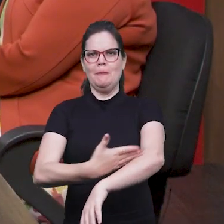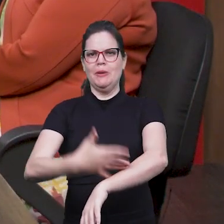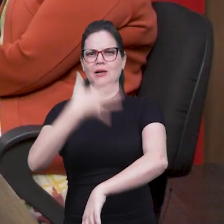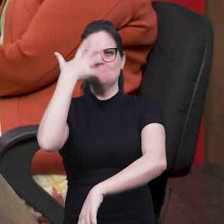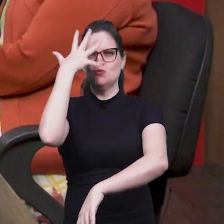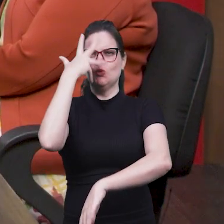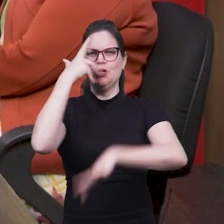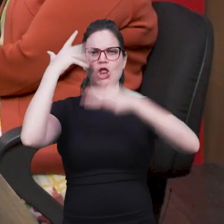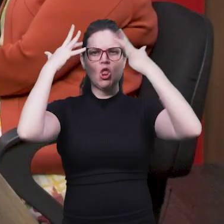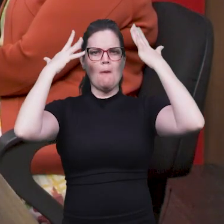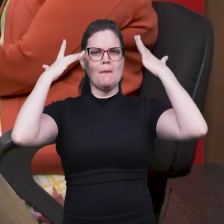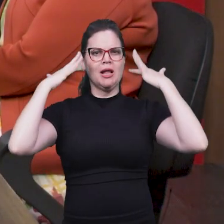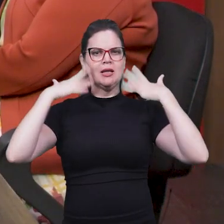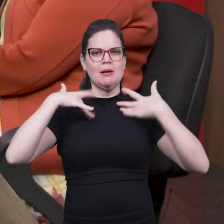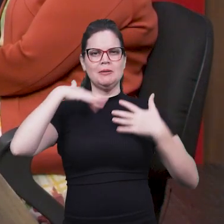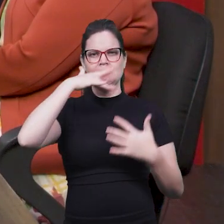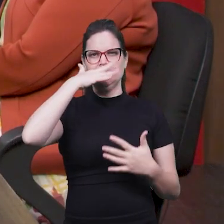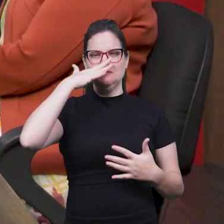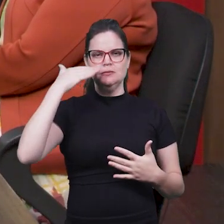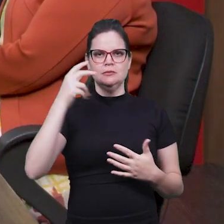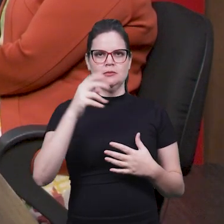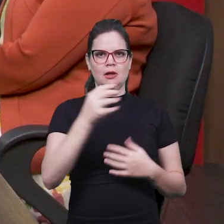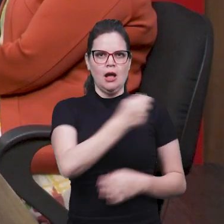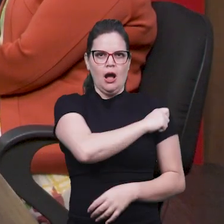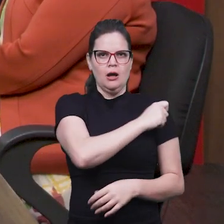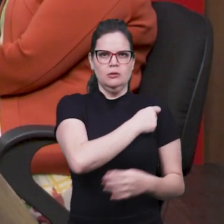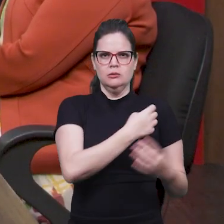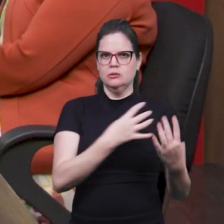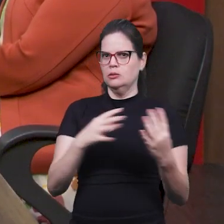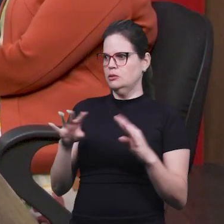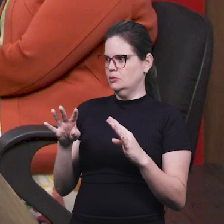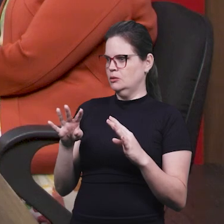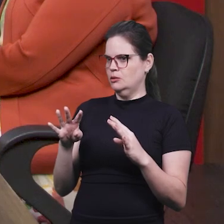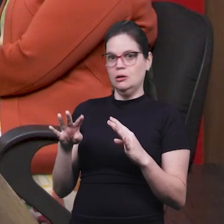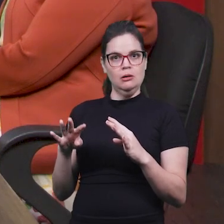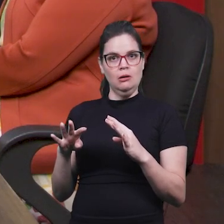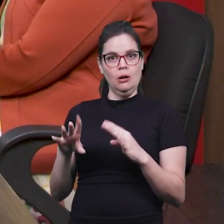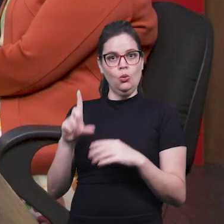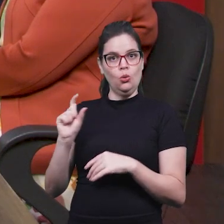que aconteceu com fulana? Ah, isso é coisa de